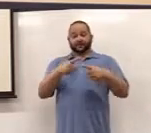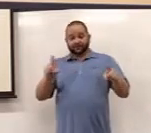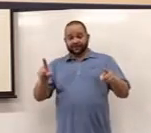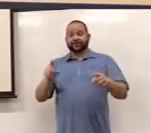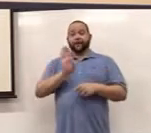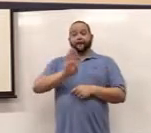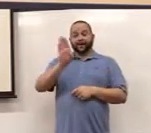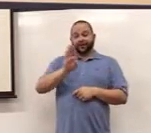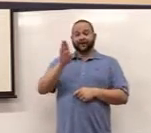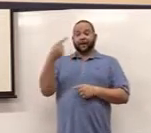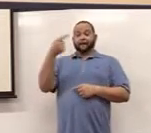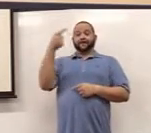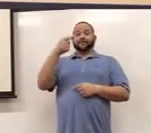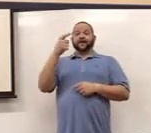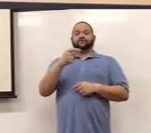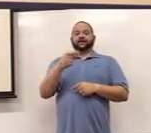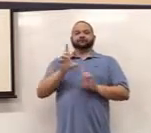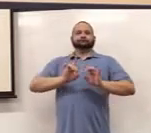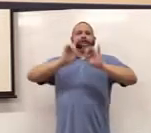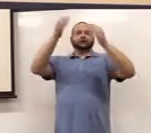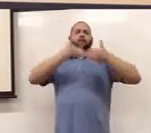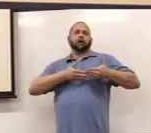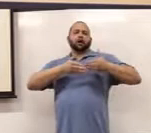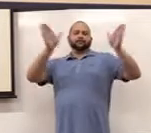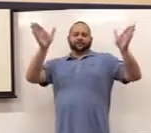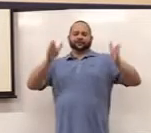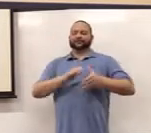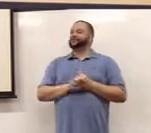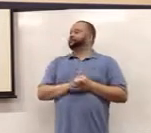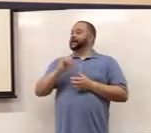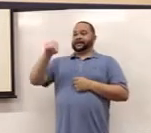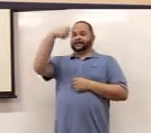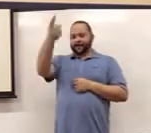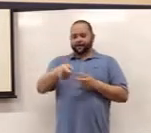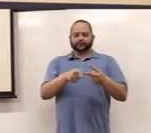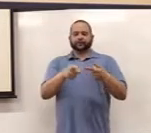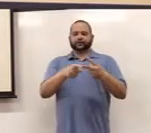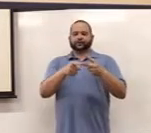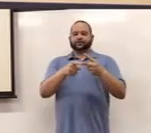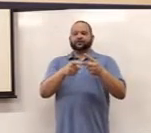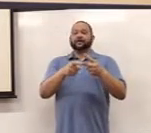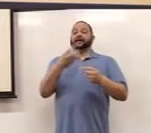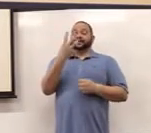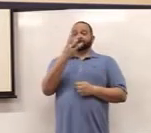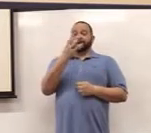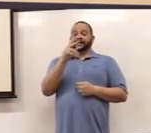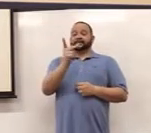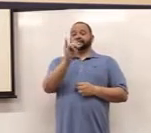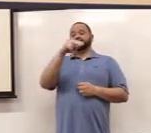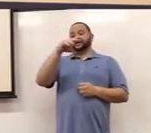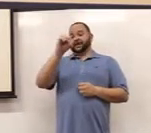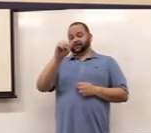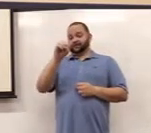Primeiro, uma grande abertura, que hoje a gente sabe que é a consagração da casa. Depois, segundo, três grandes hinos com